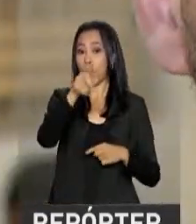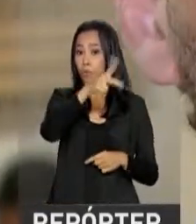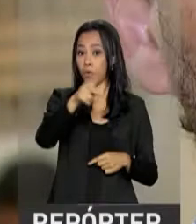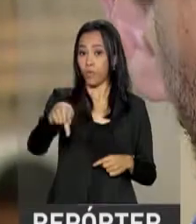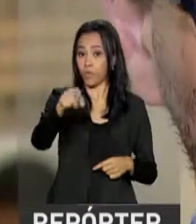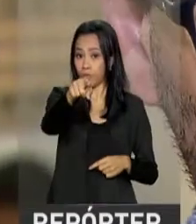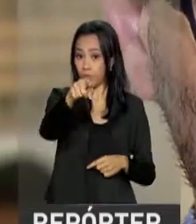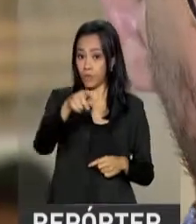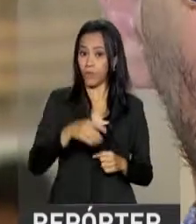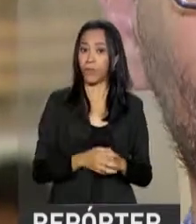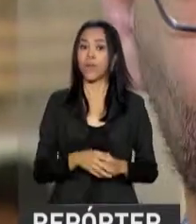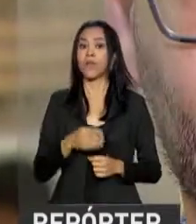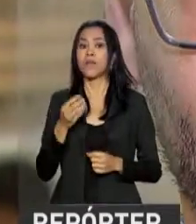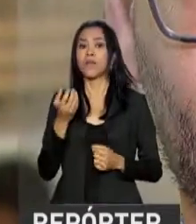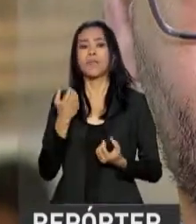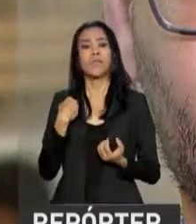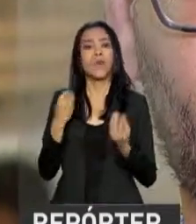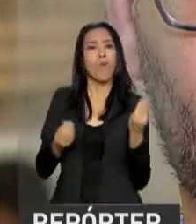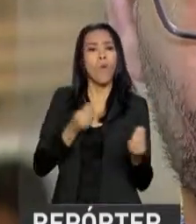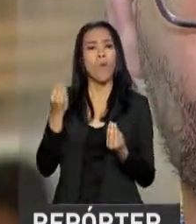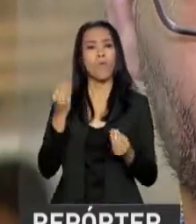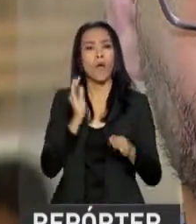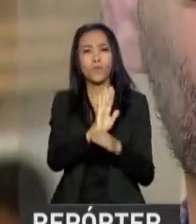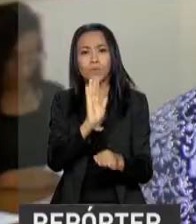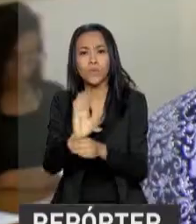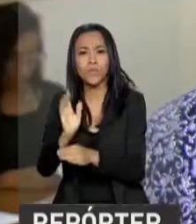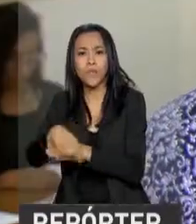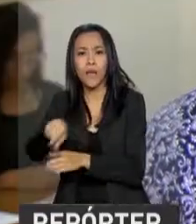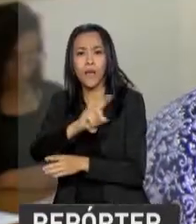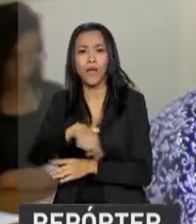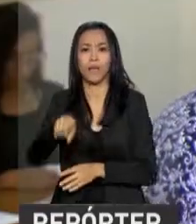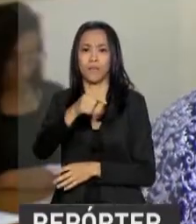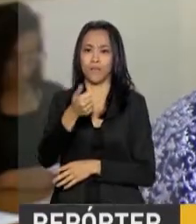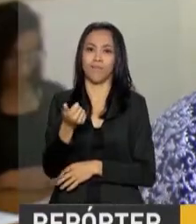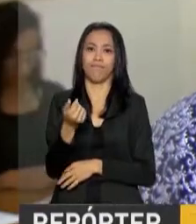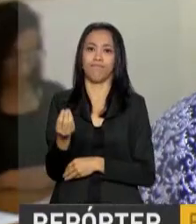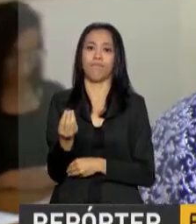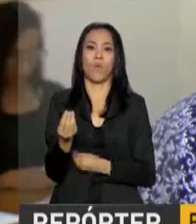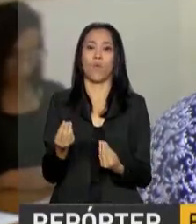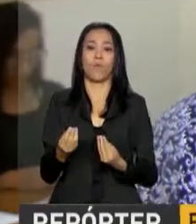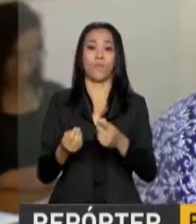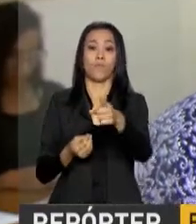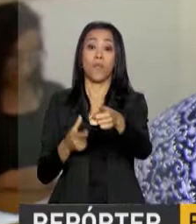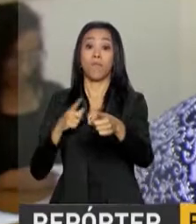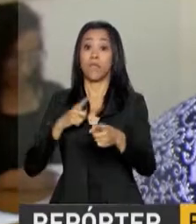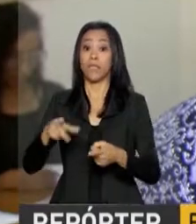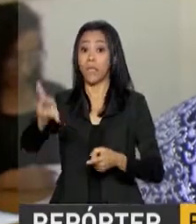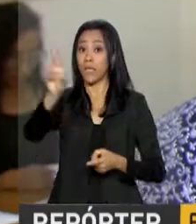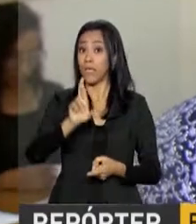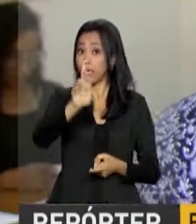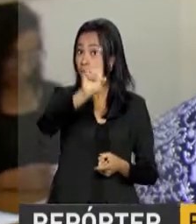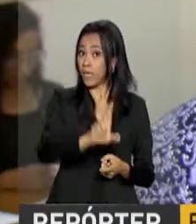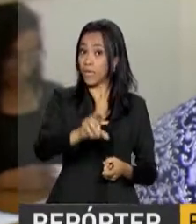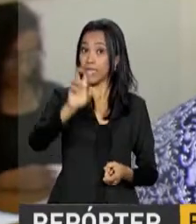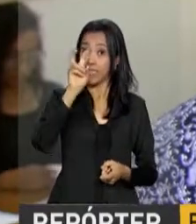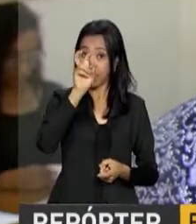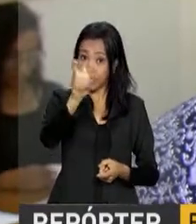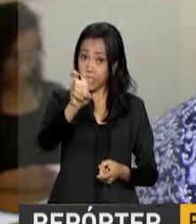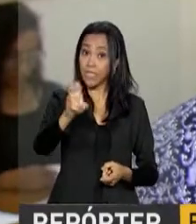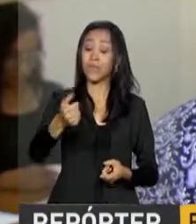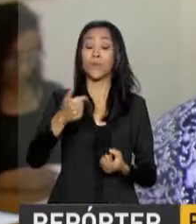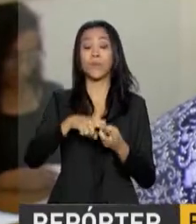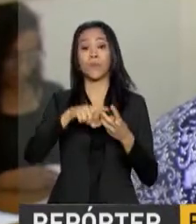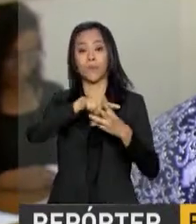alunos conta como eles vão poder ajudar os participantes do fórum. Nós vamos ter representantes dos alunos assim, em 5 idiomas, inglês,